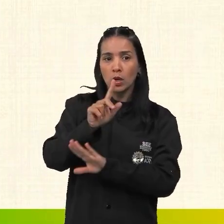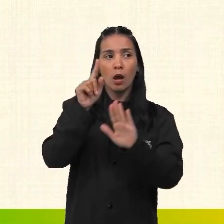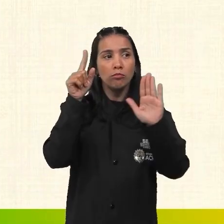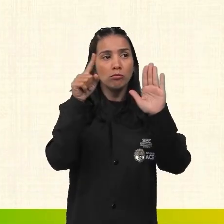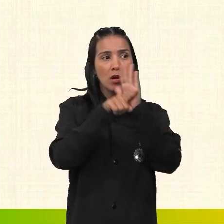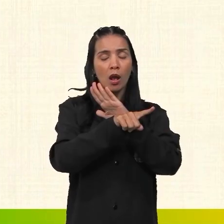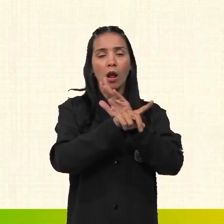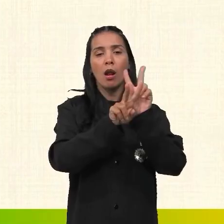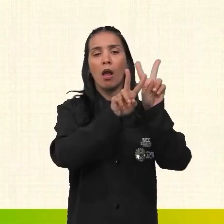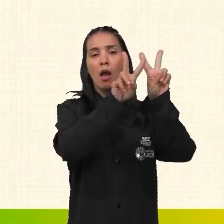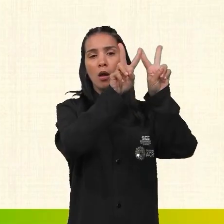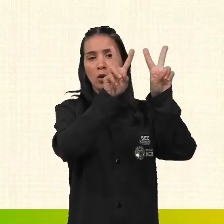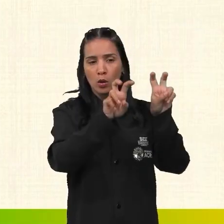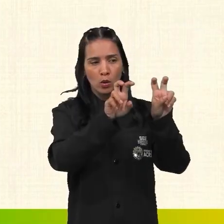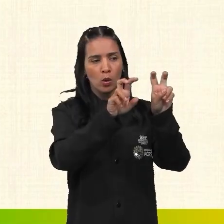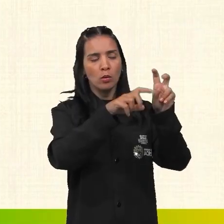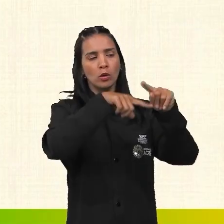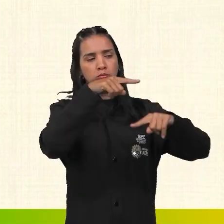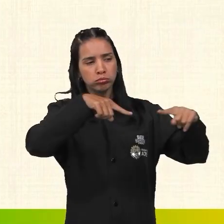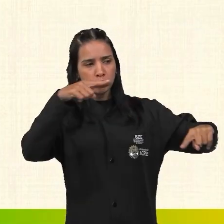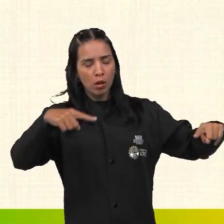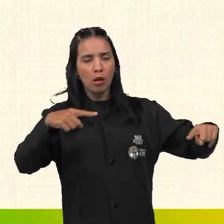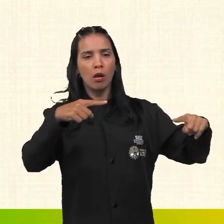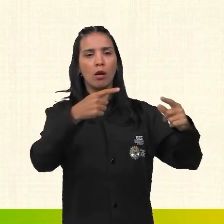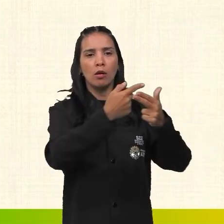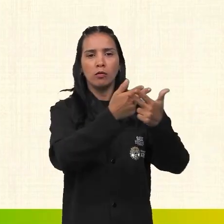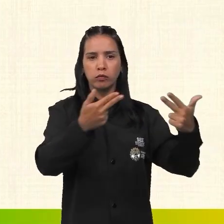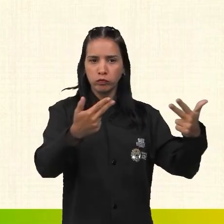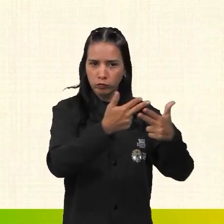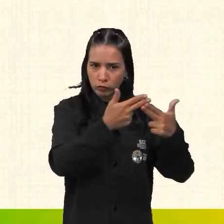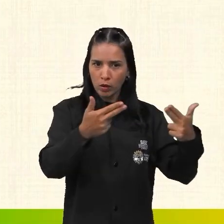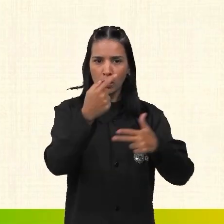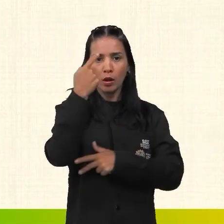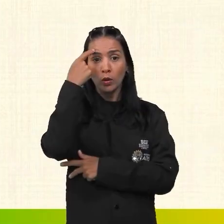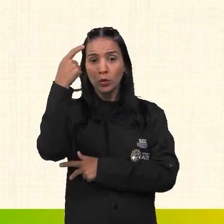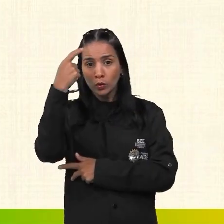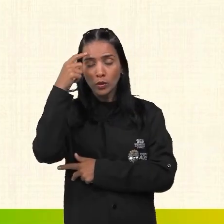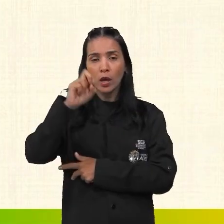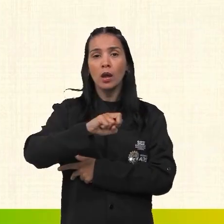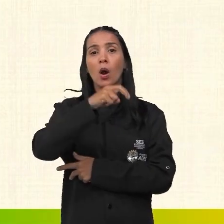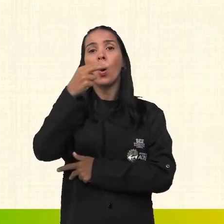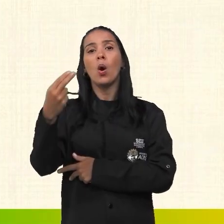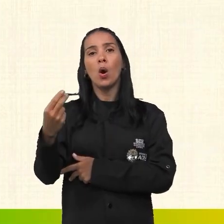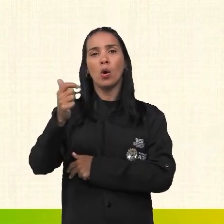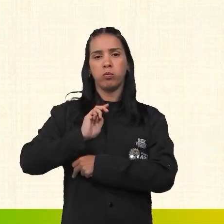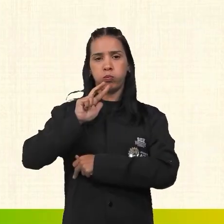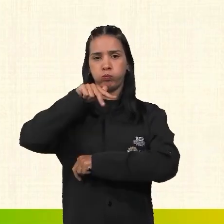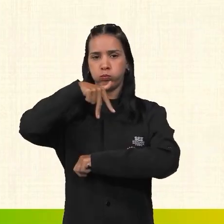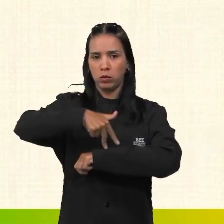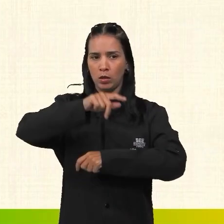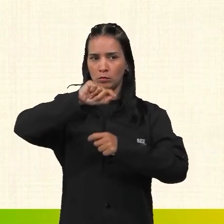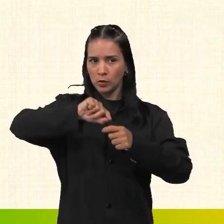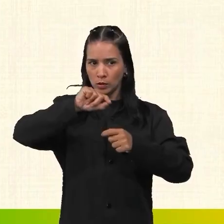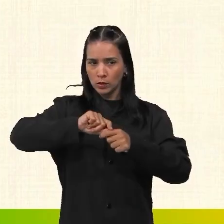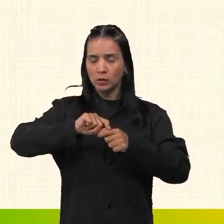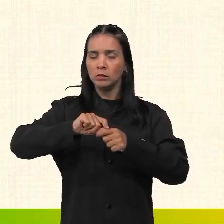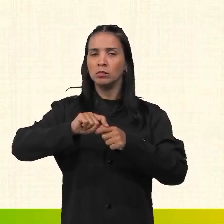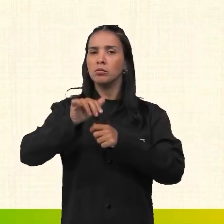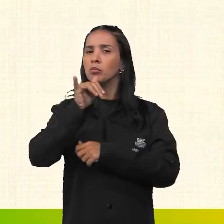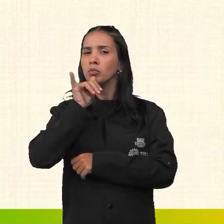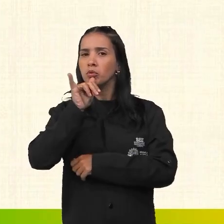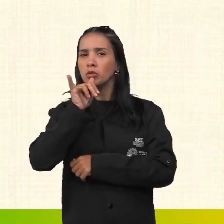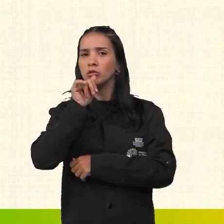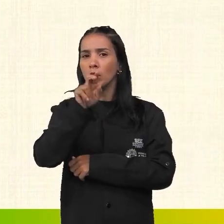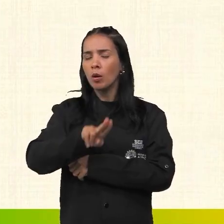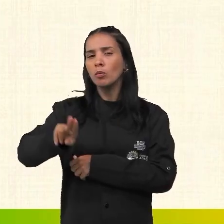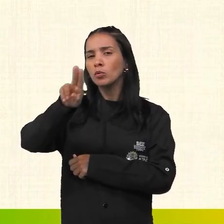sobre coisas, objetos, ideias ou ações. Nós temos agora alguns exemplos de uso que vocês estão